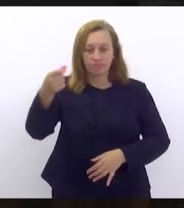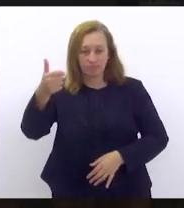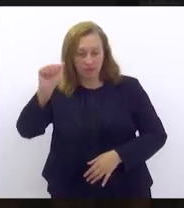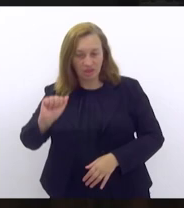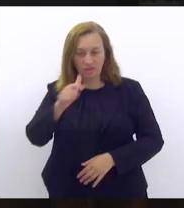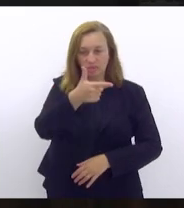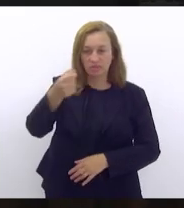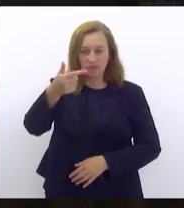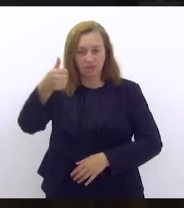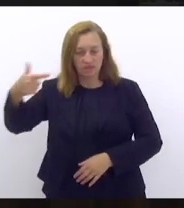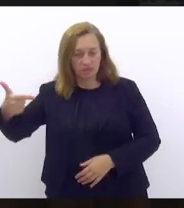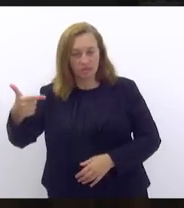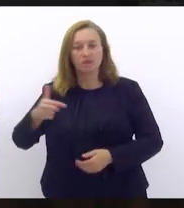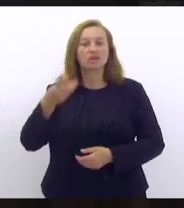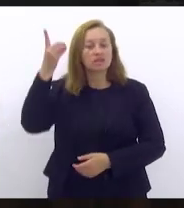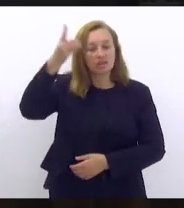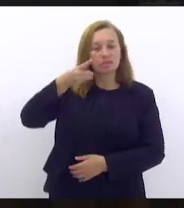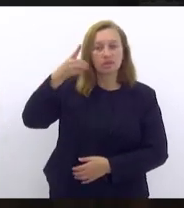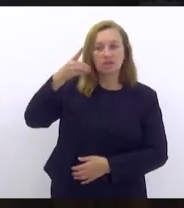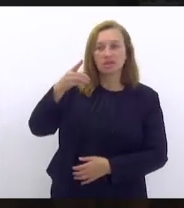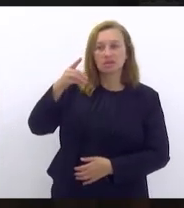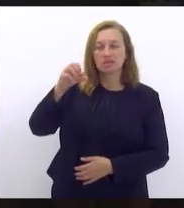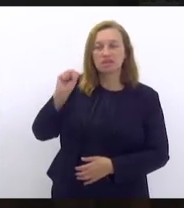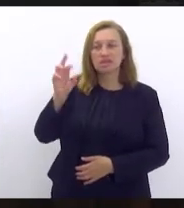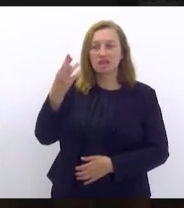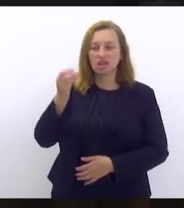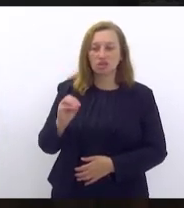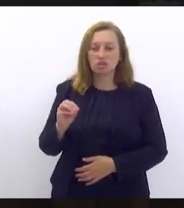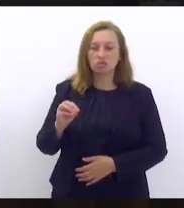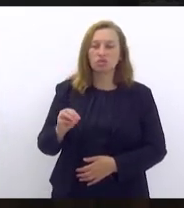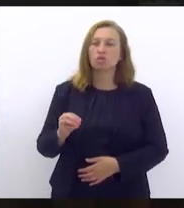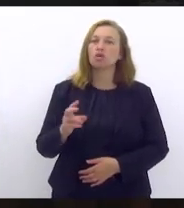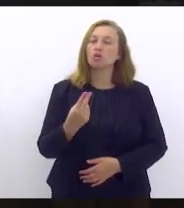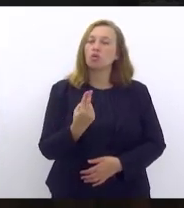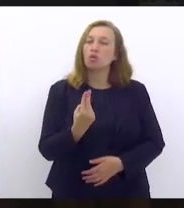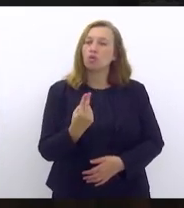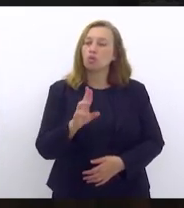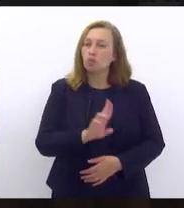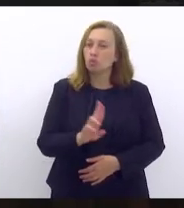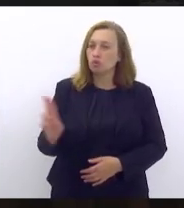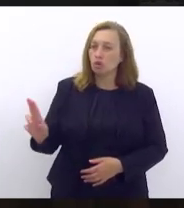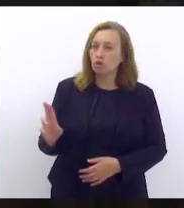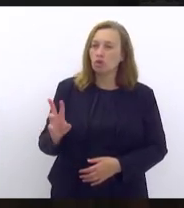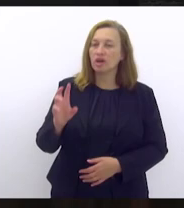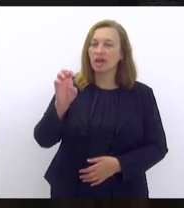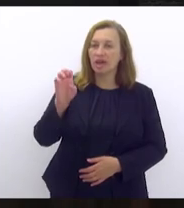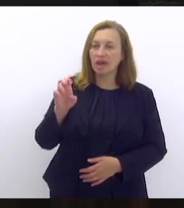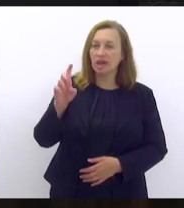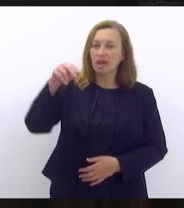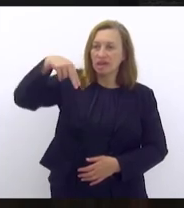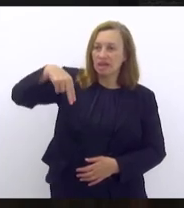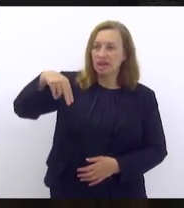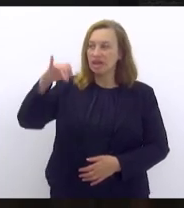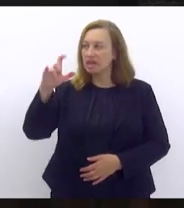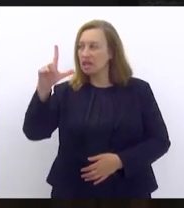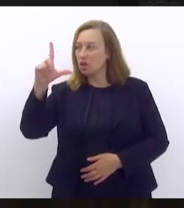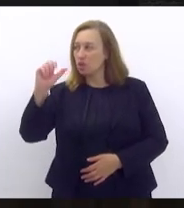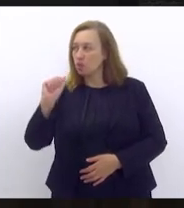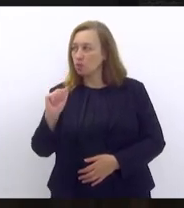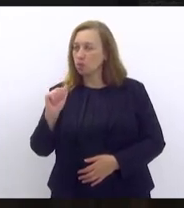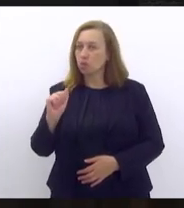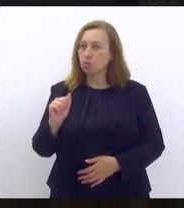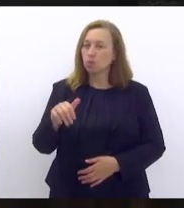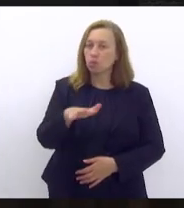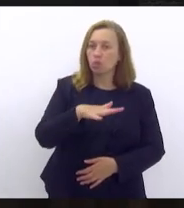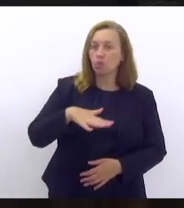5.520-A/2022. De autoria do deputado Sérgio Fernandes, que concede o nome do Rotary 2 Enilda Barreto Rangel à unidade estadual